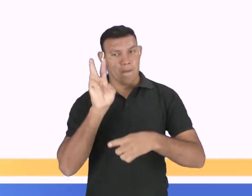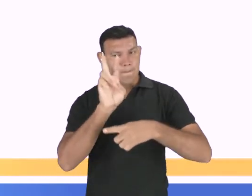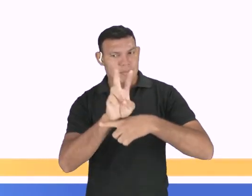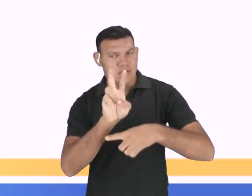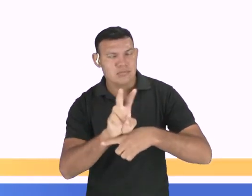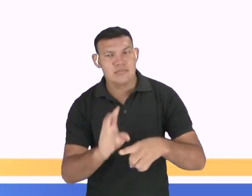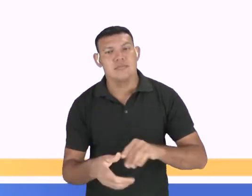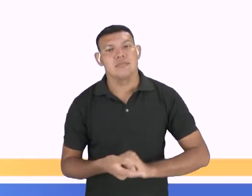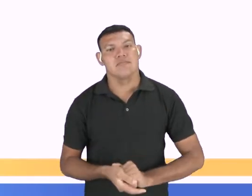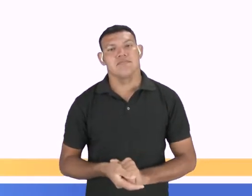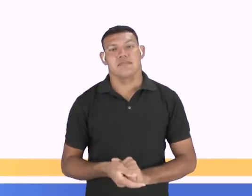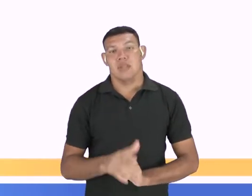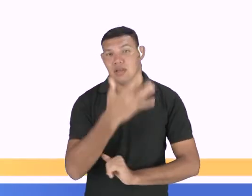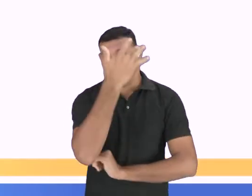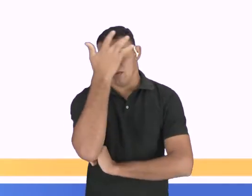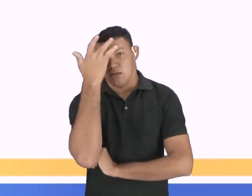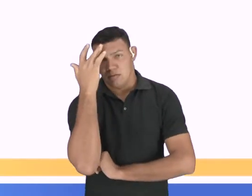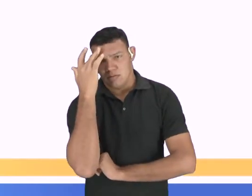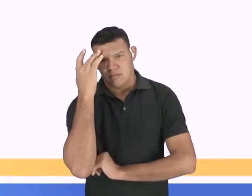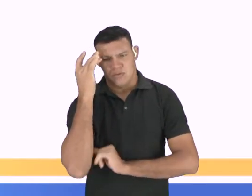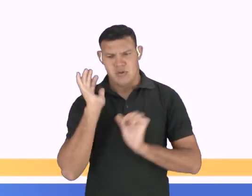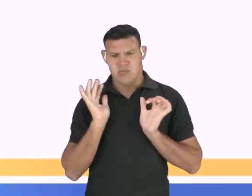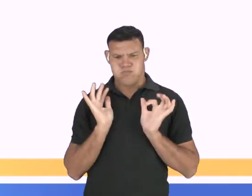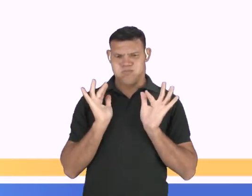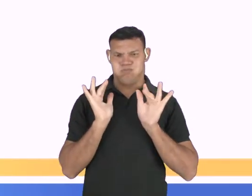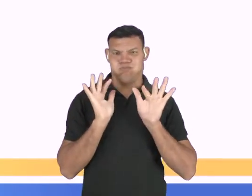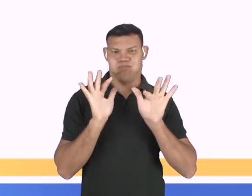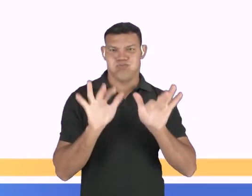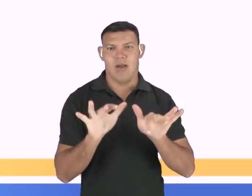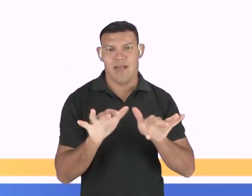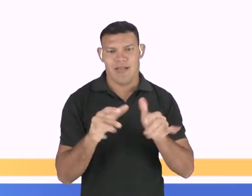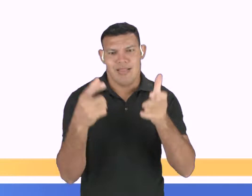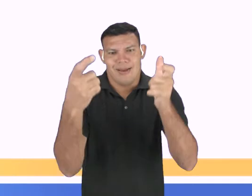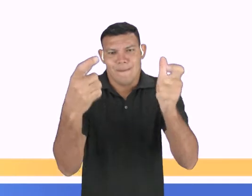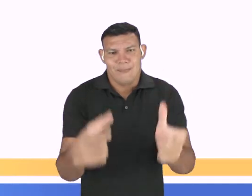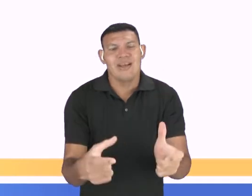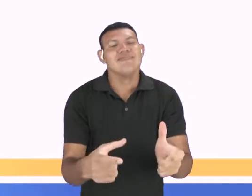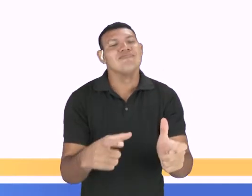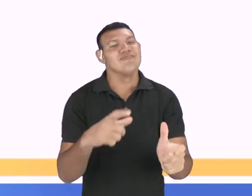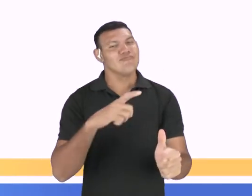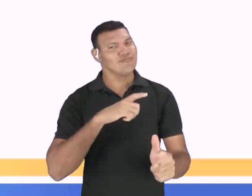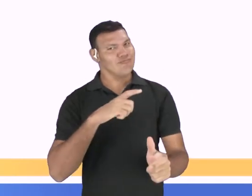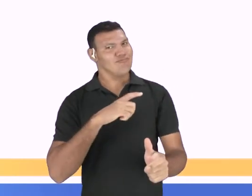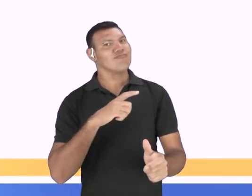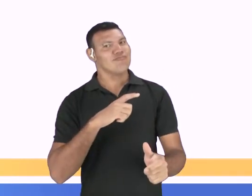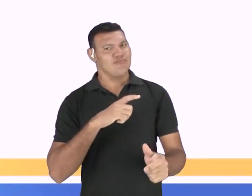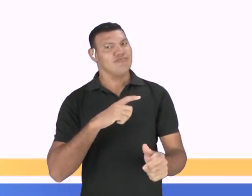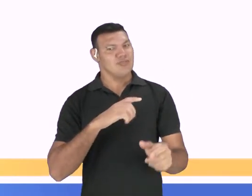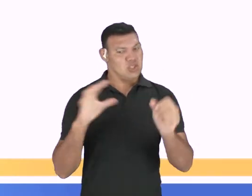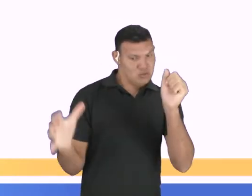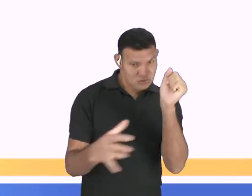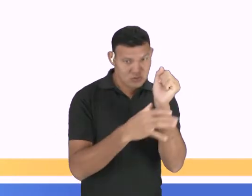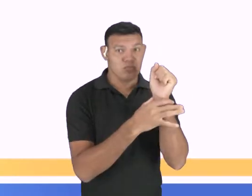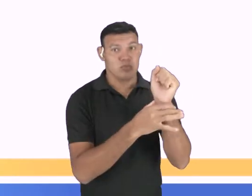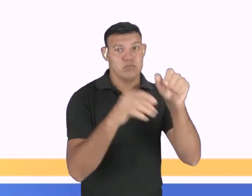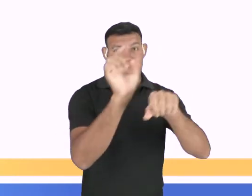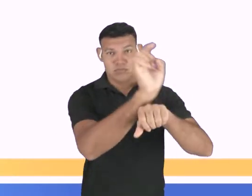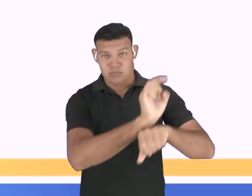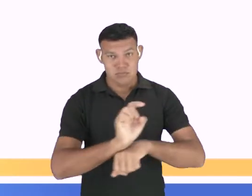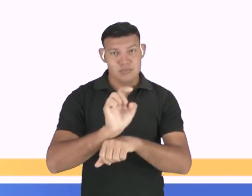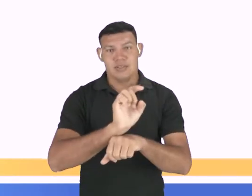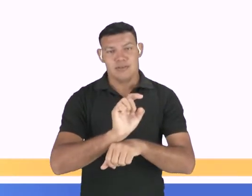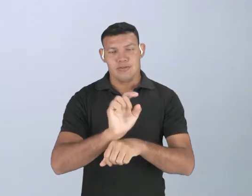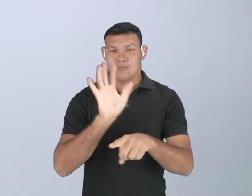por exemplo, quando alguém procura invadir uma propriedade privada, ele tem amparo do Estado para ter a